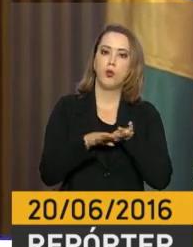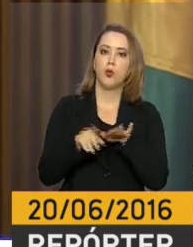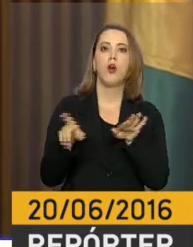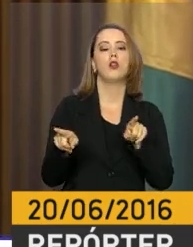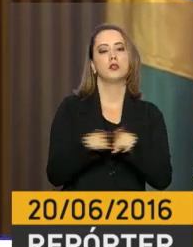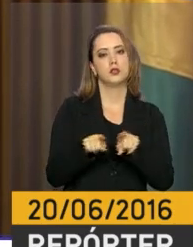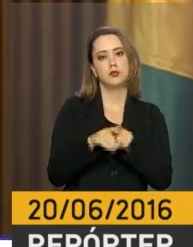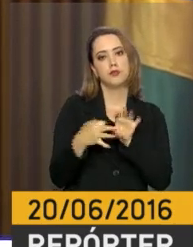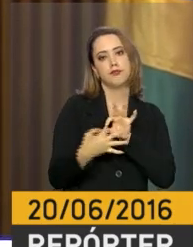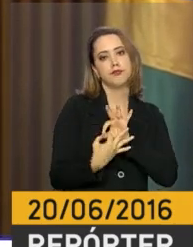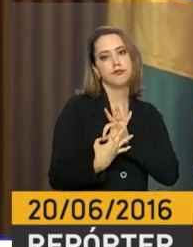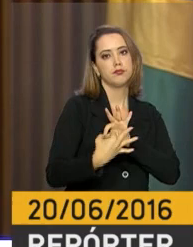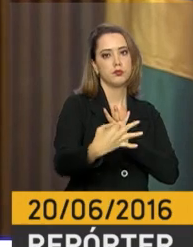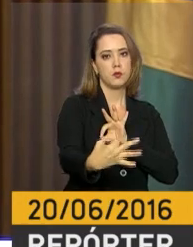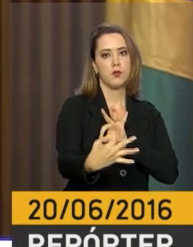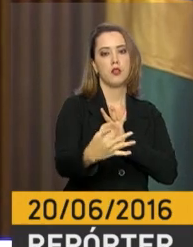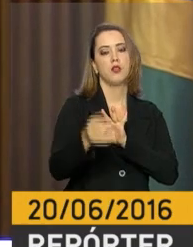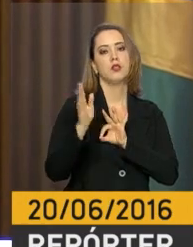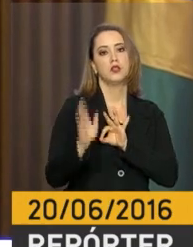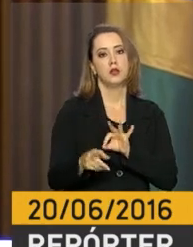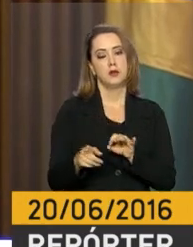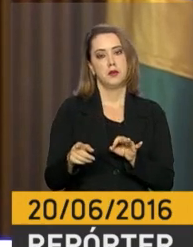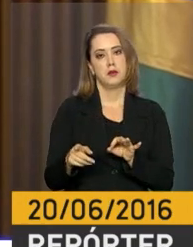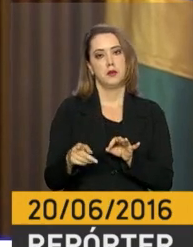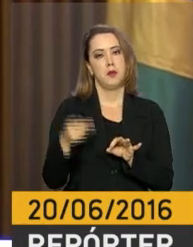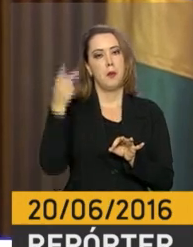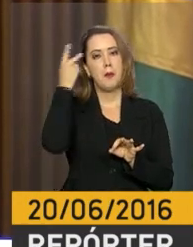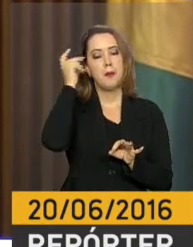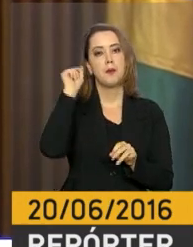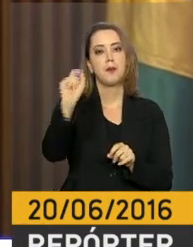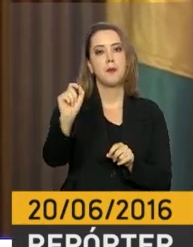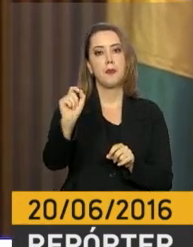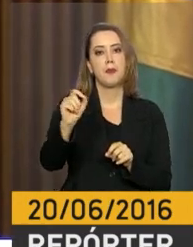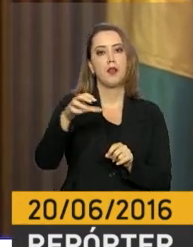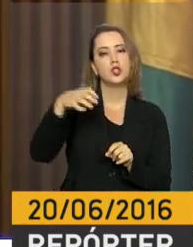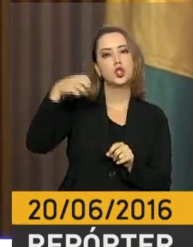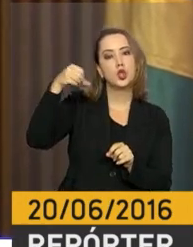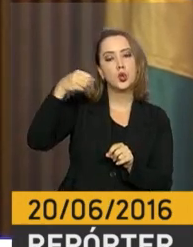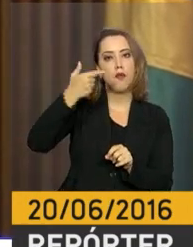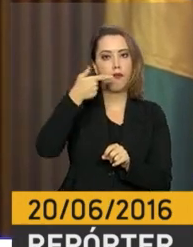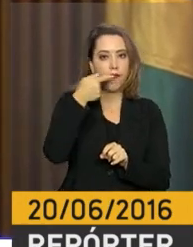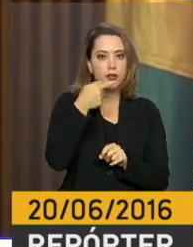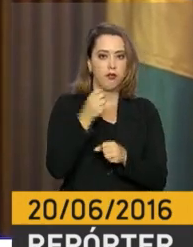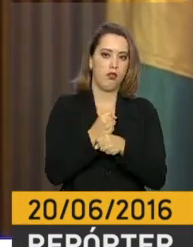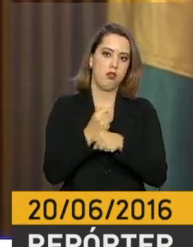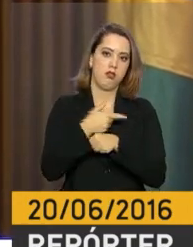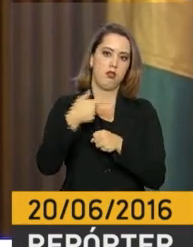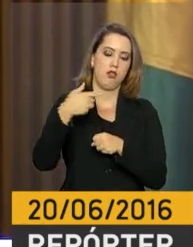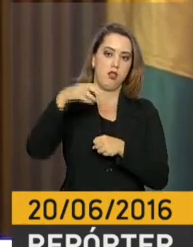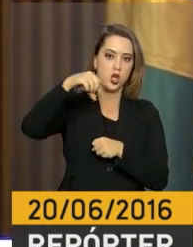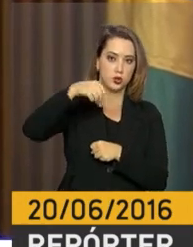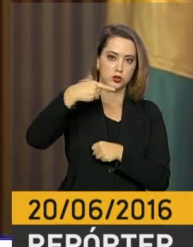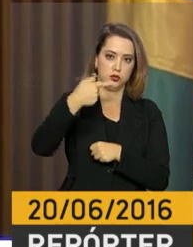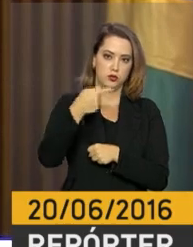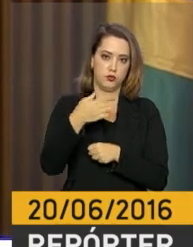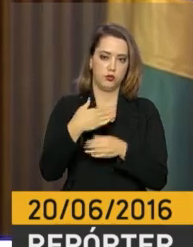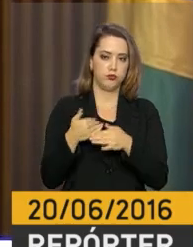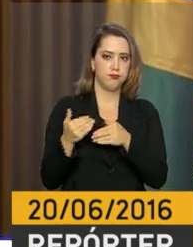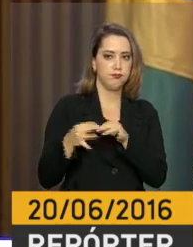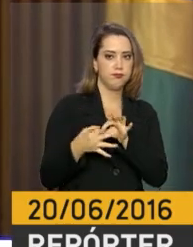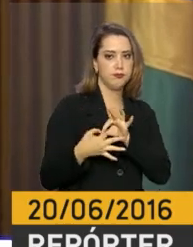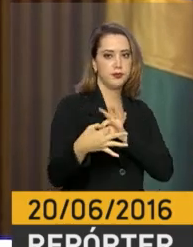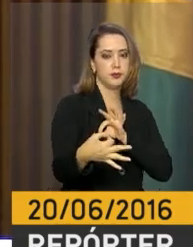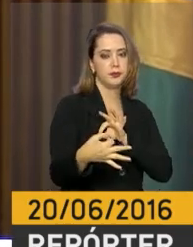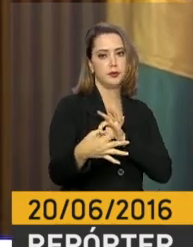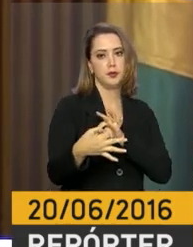o prazo para as dívidas negociadas em 97 por mais 20 anos Este